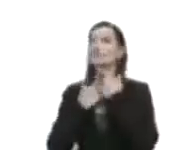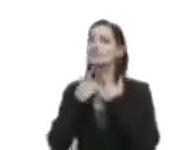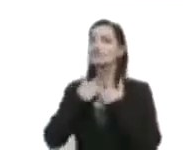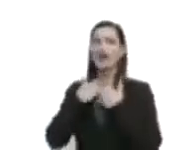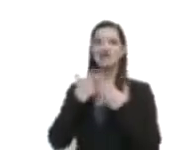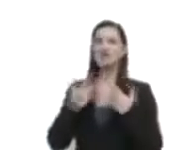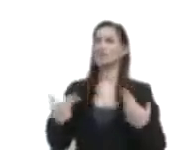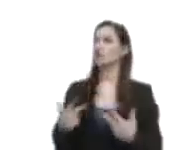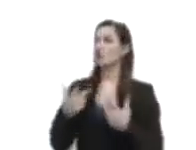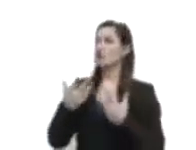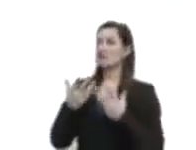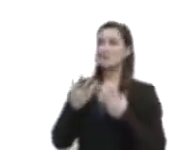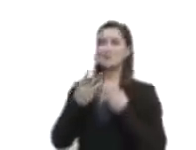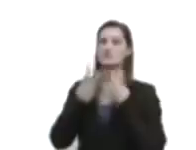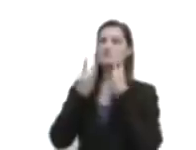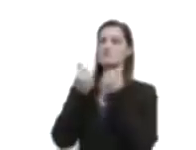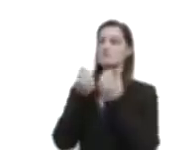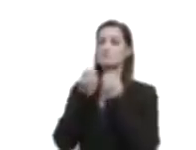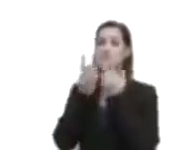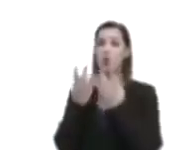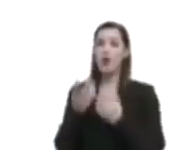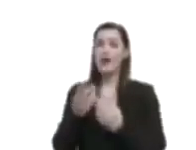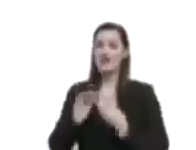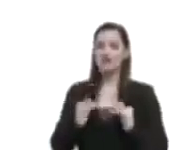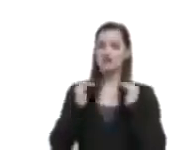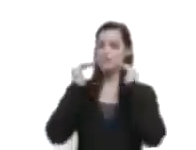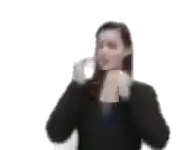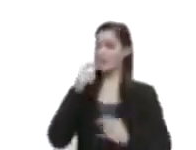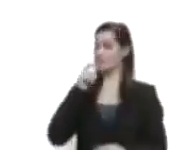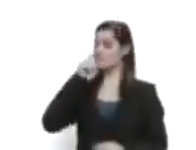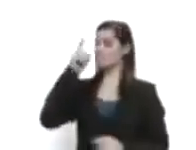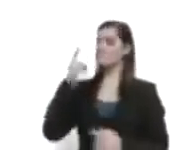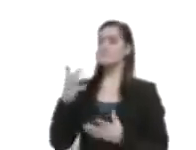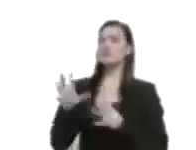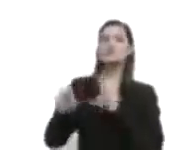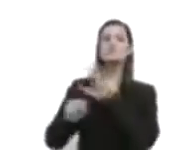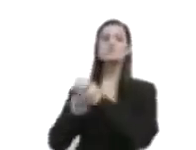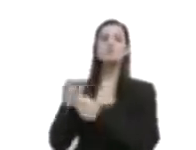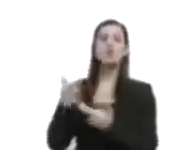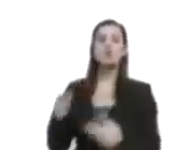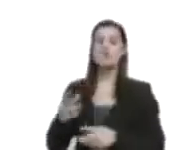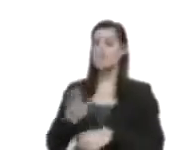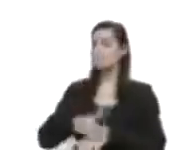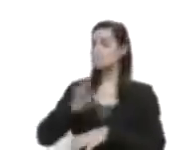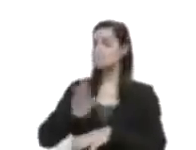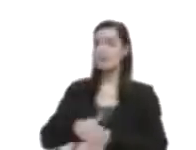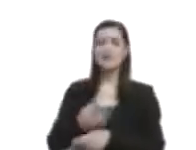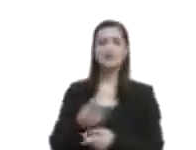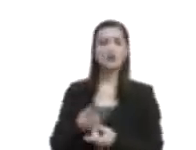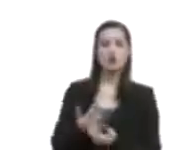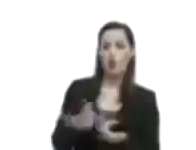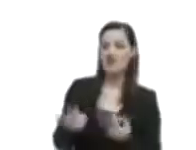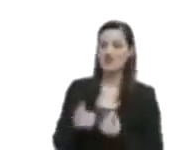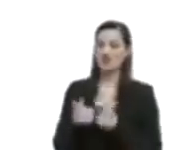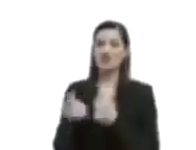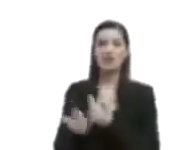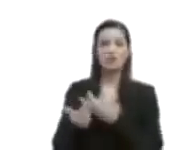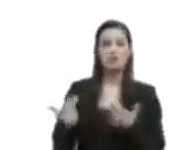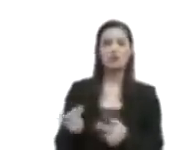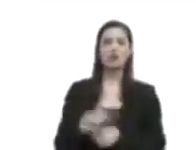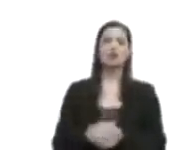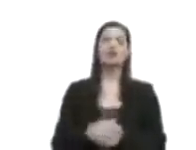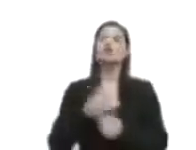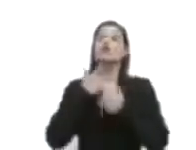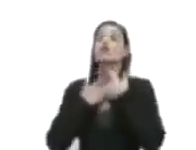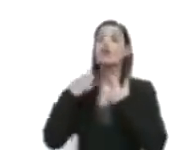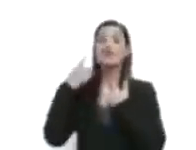soberba da vida, da concupiscência dos olhos e da concupiscência da carne. Ele é atraído, seus anelos estão nos